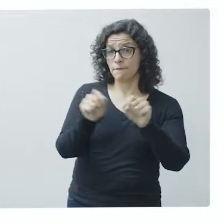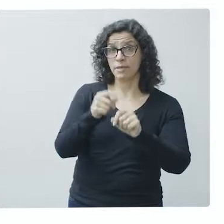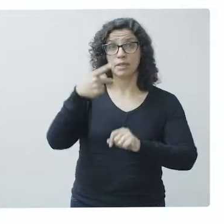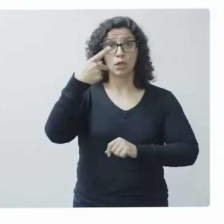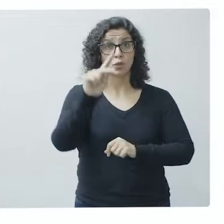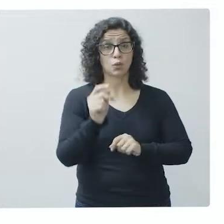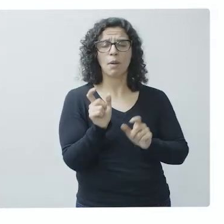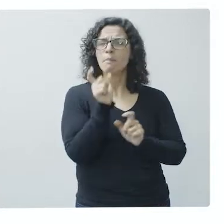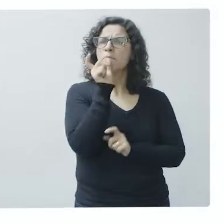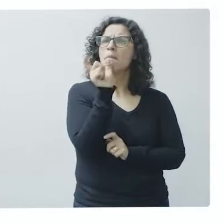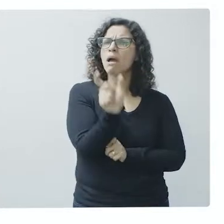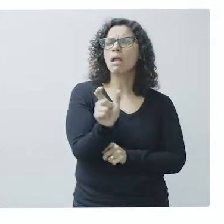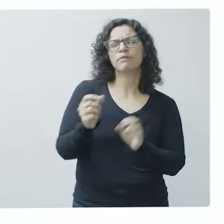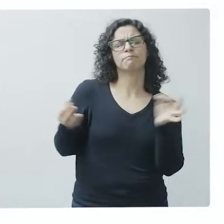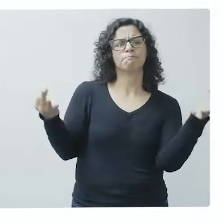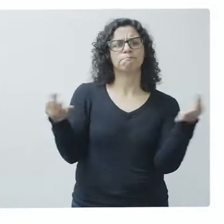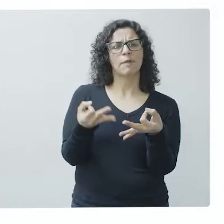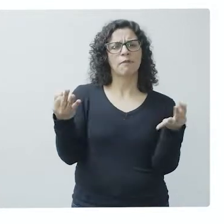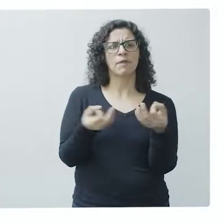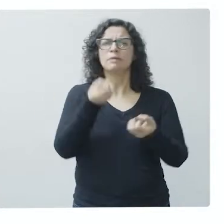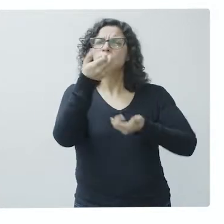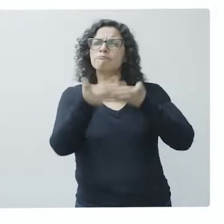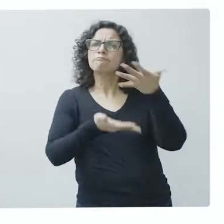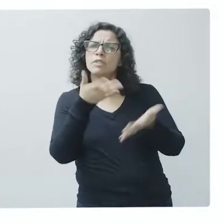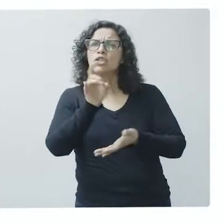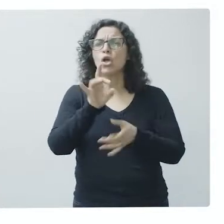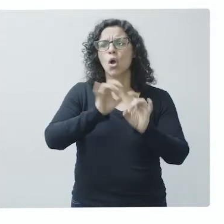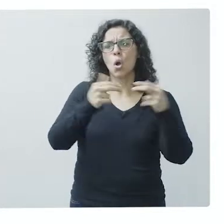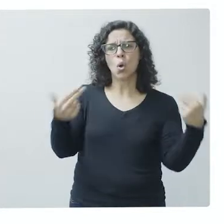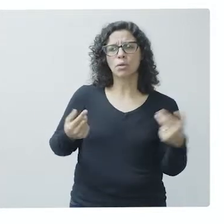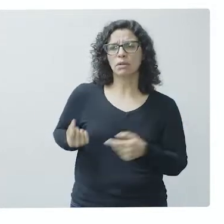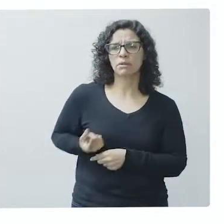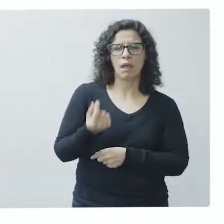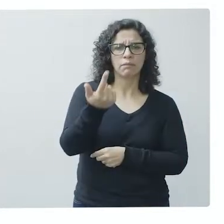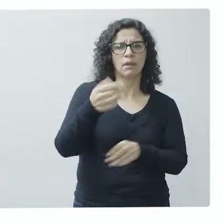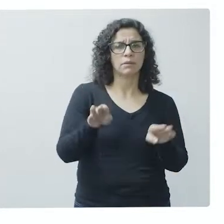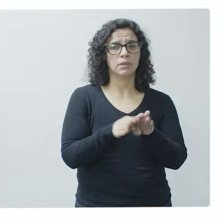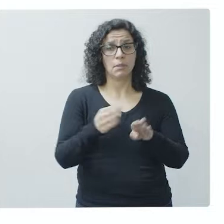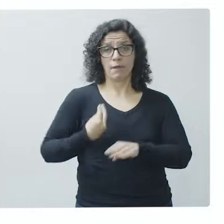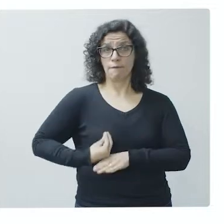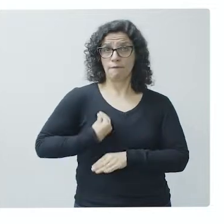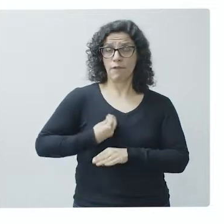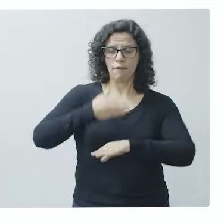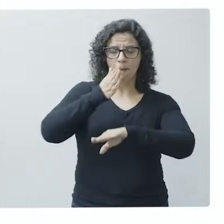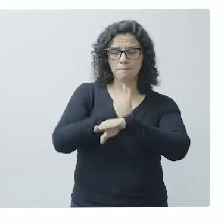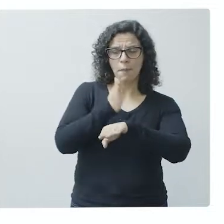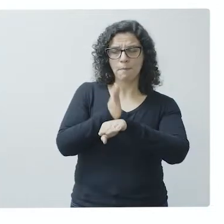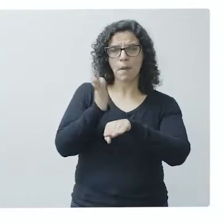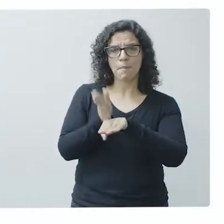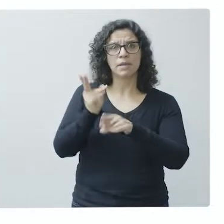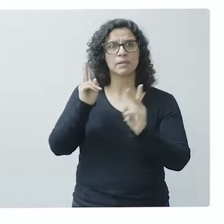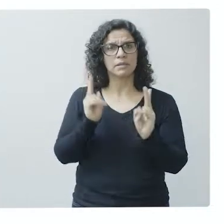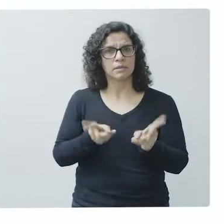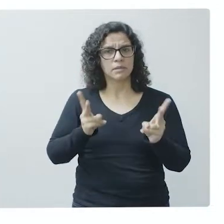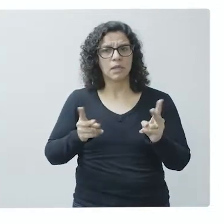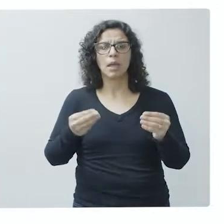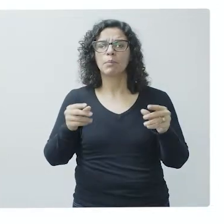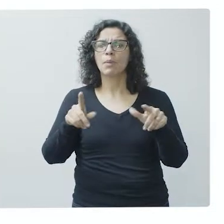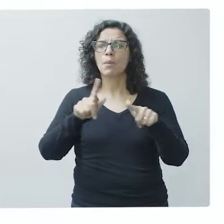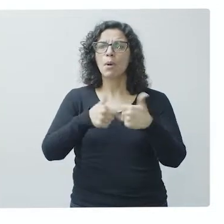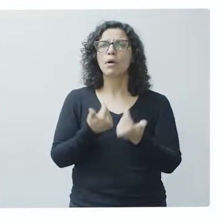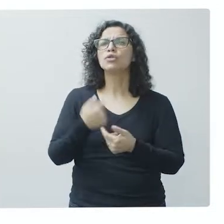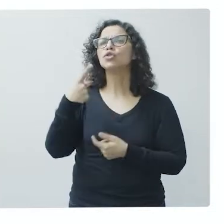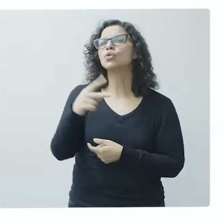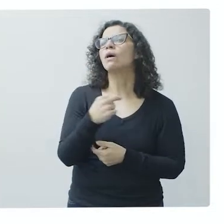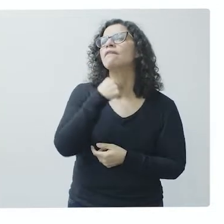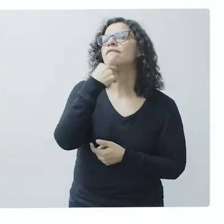tua palavra perfeita. Dize somente coisas eternas. Vive todos os tempos pela